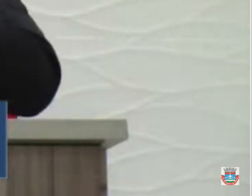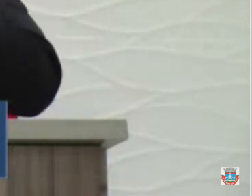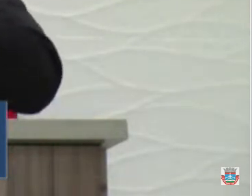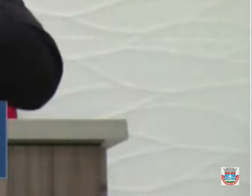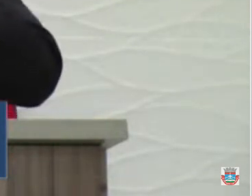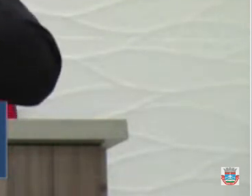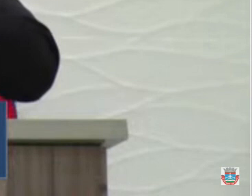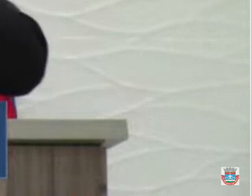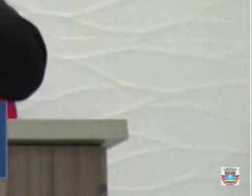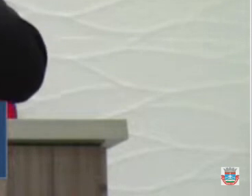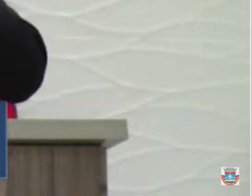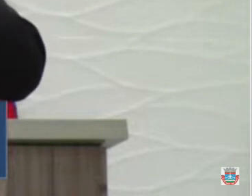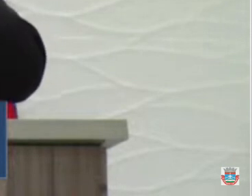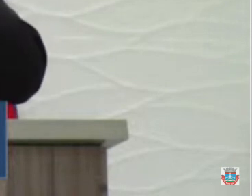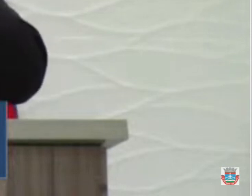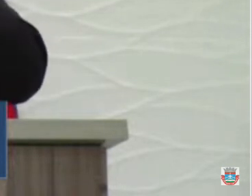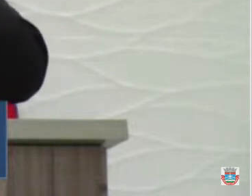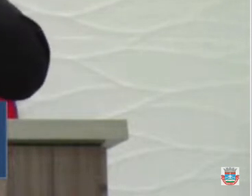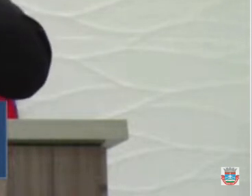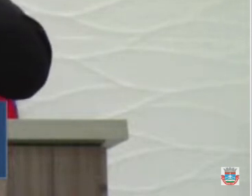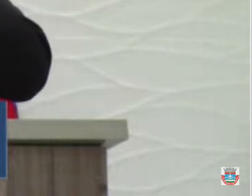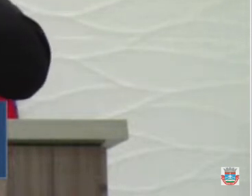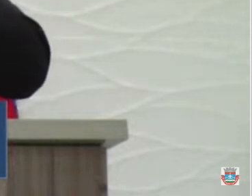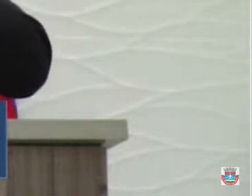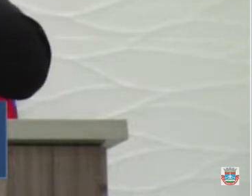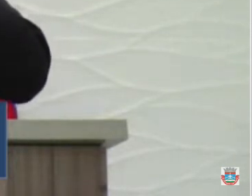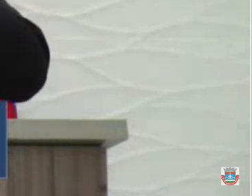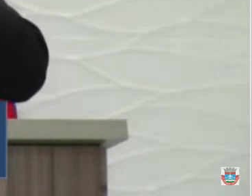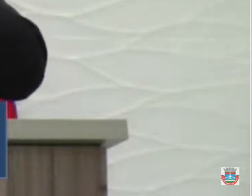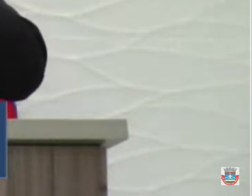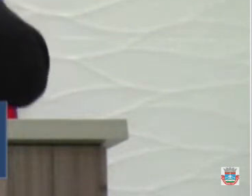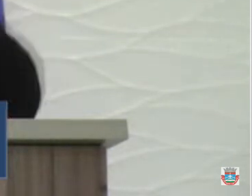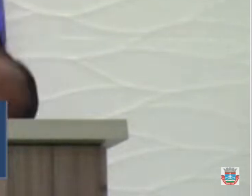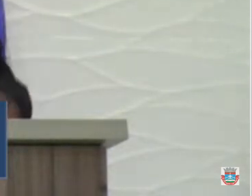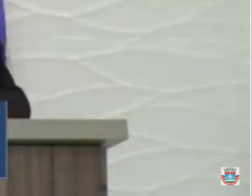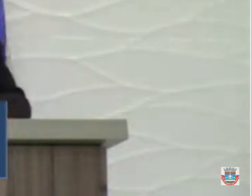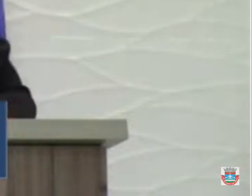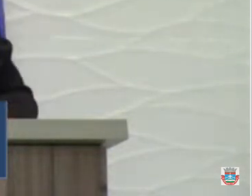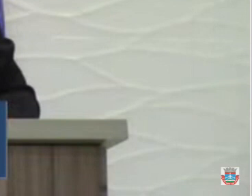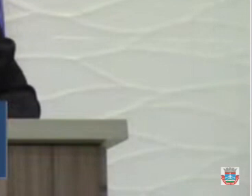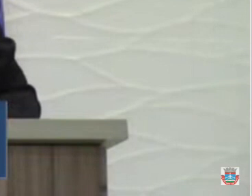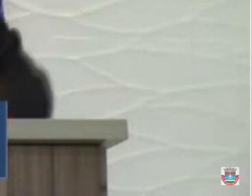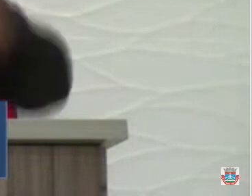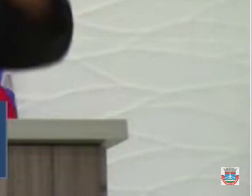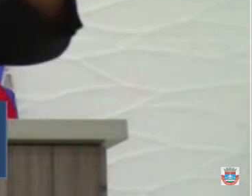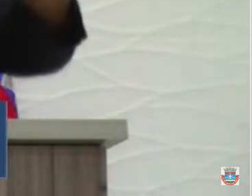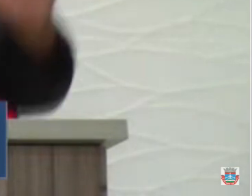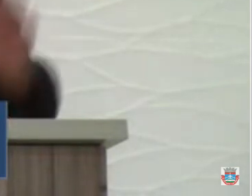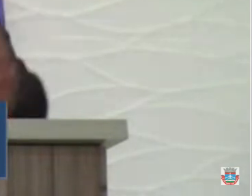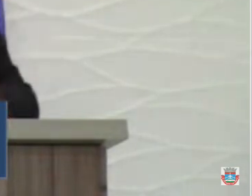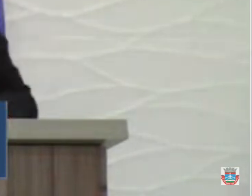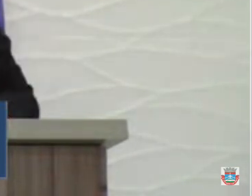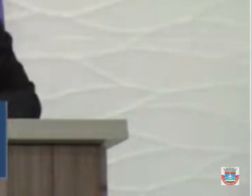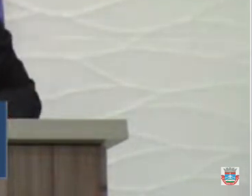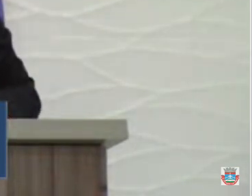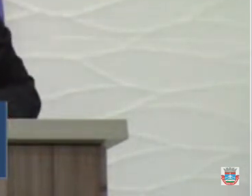e vai votar no outro vereador, você está votando porque está acreditando que ele vai ser melhor do que o que está. A política é assim, é dessa